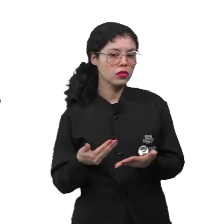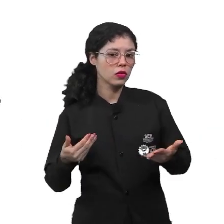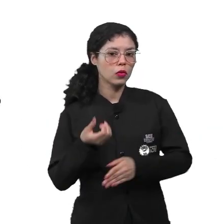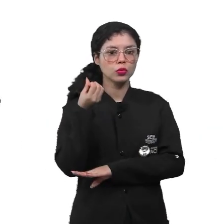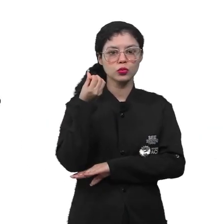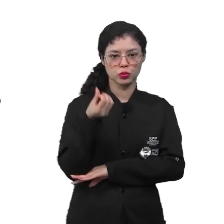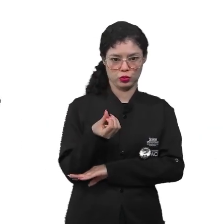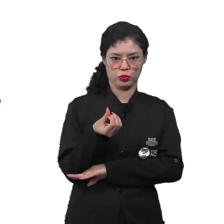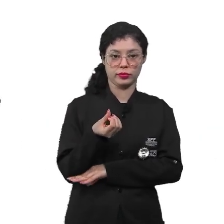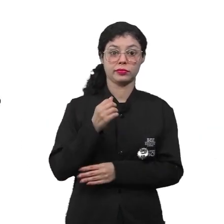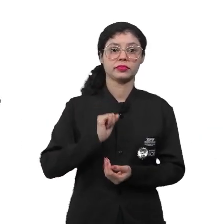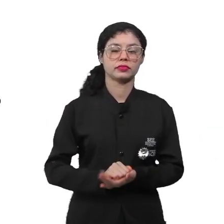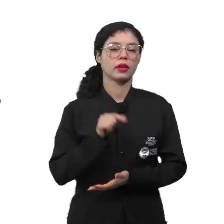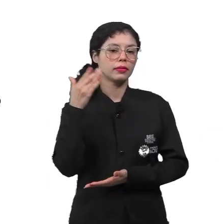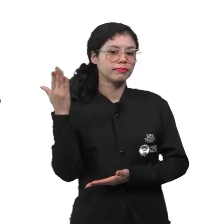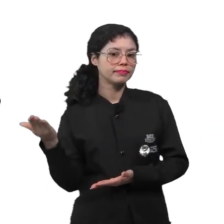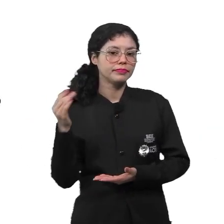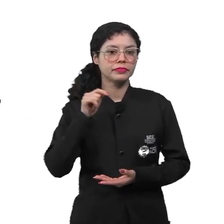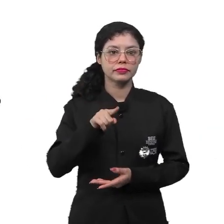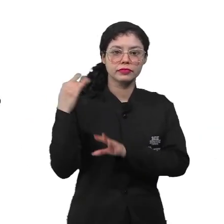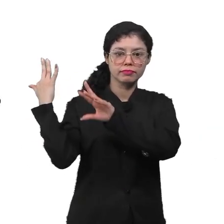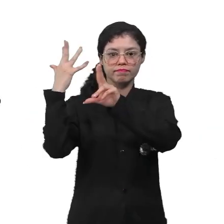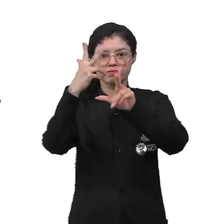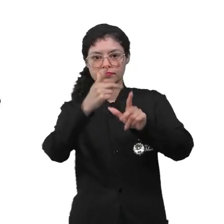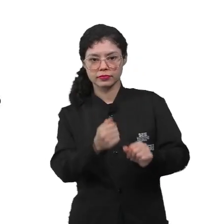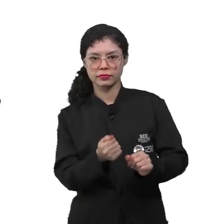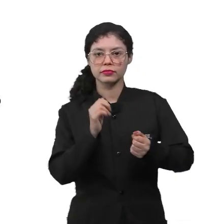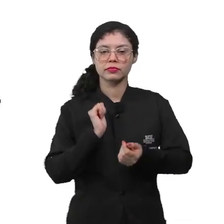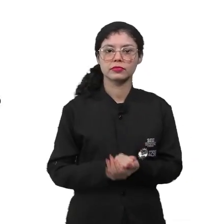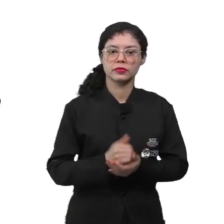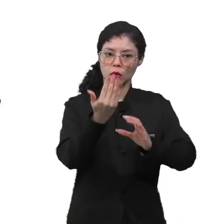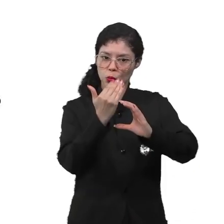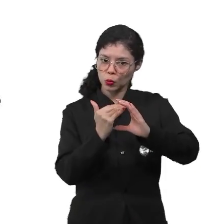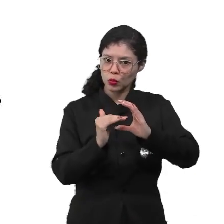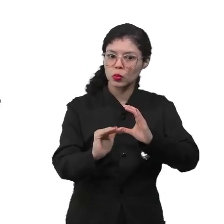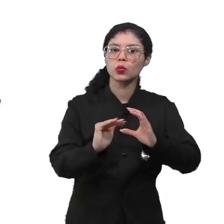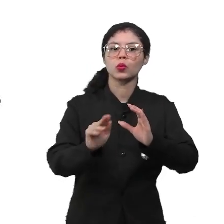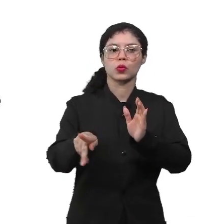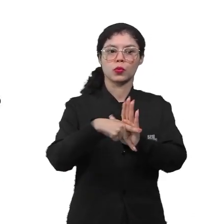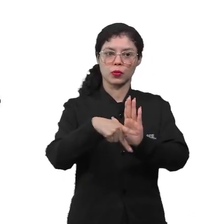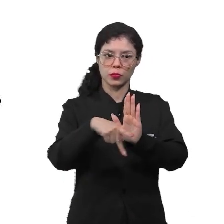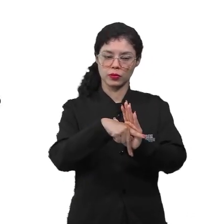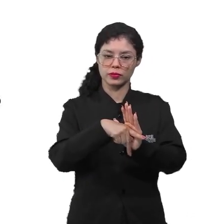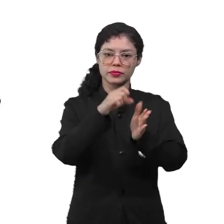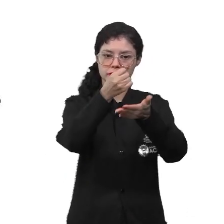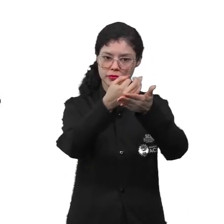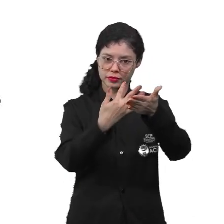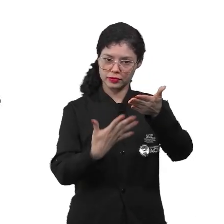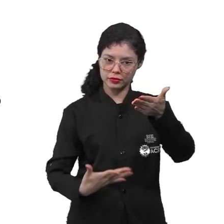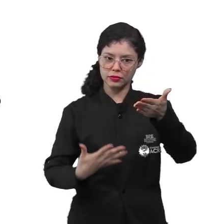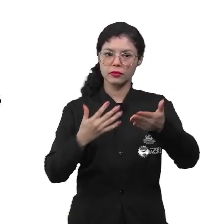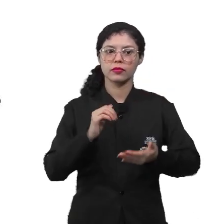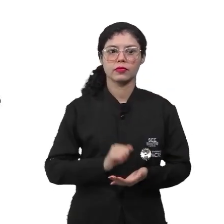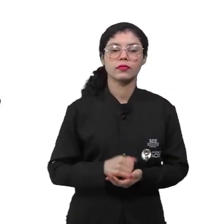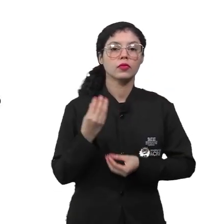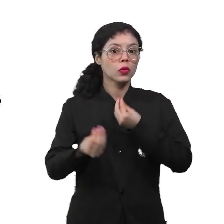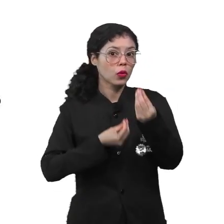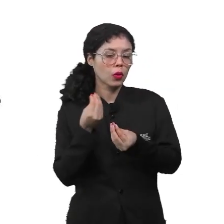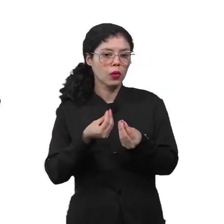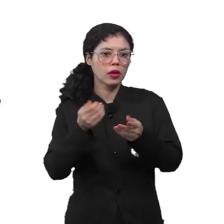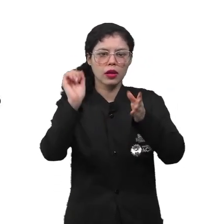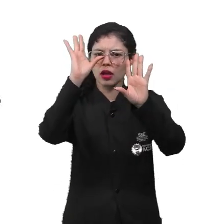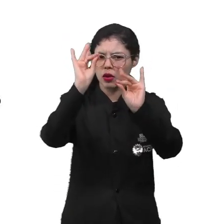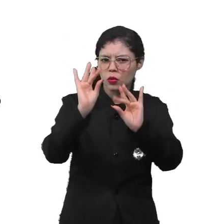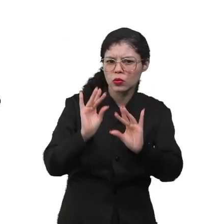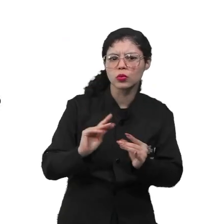etapa 6. Aqui você vai fazer a revisão e a publicação da sua obra. Como fazer a correção